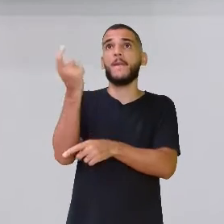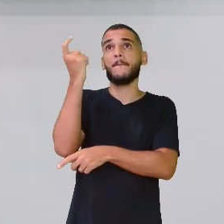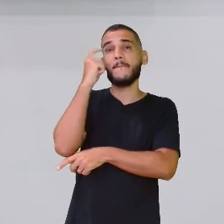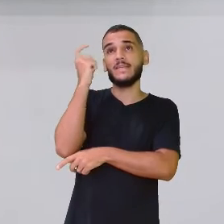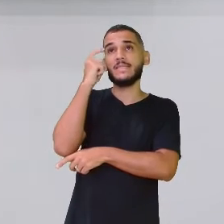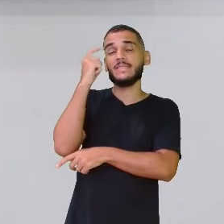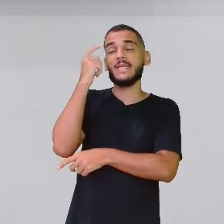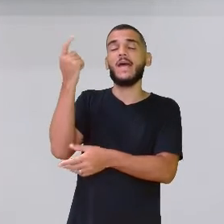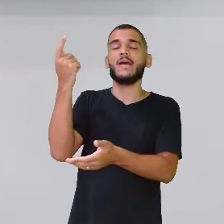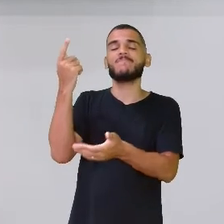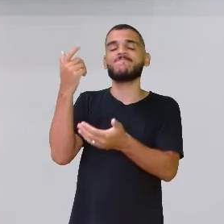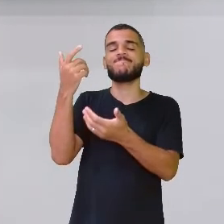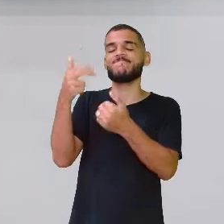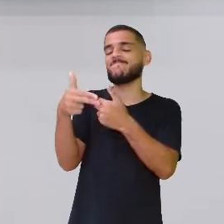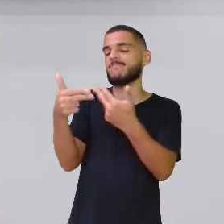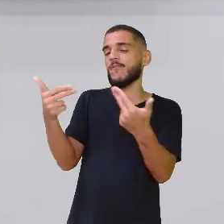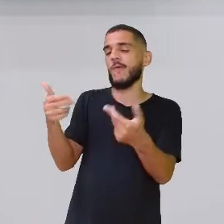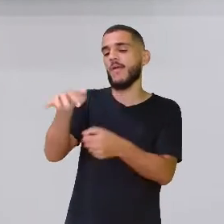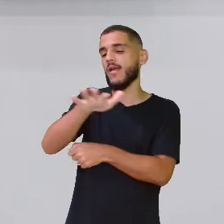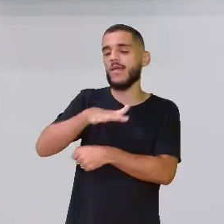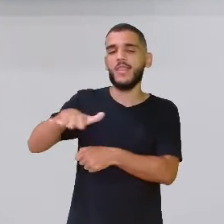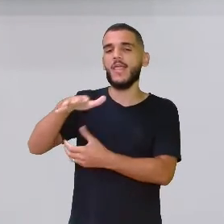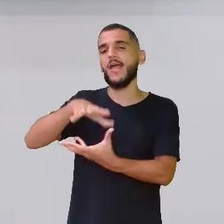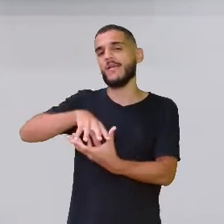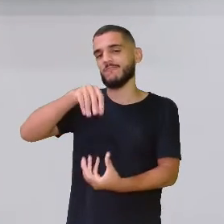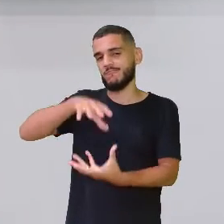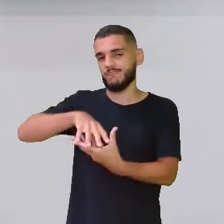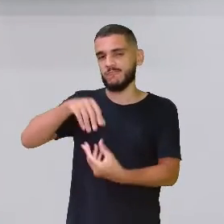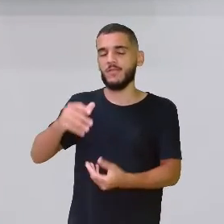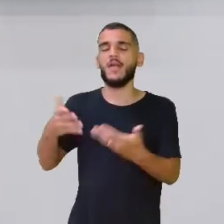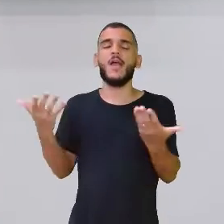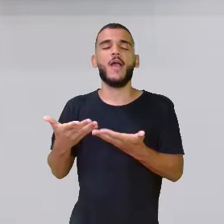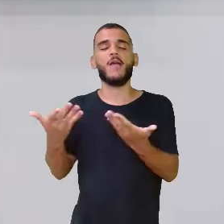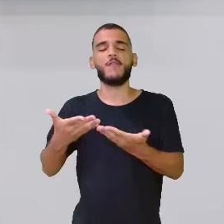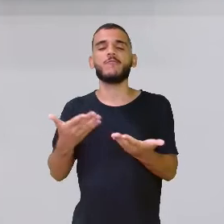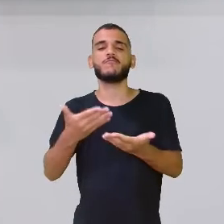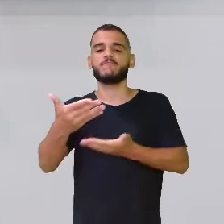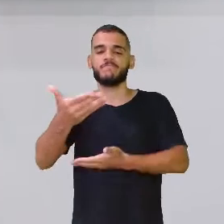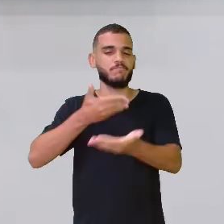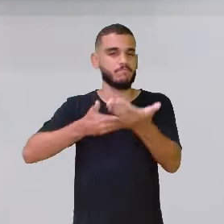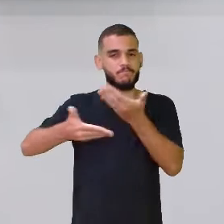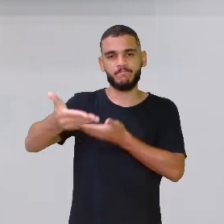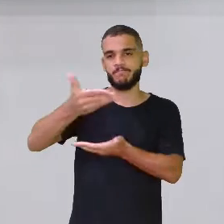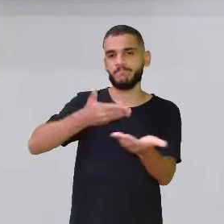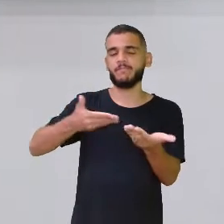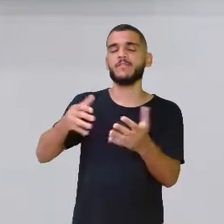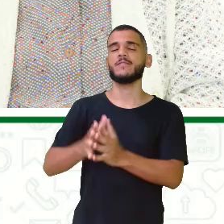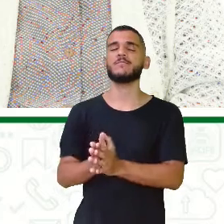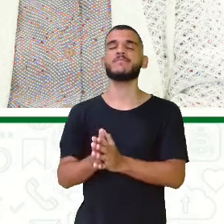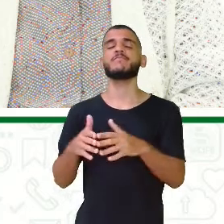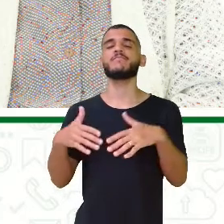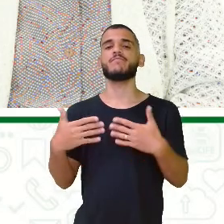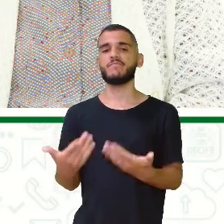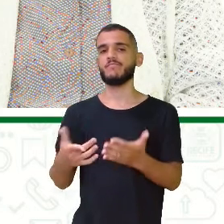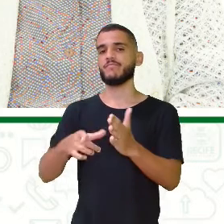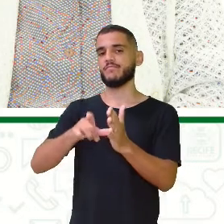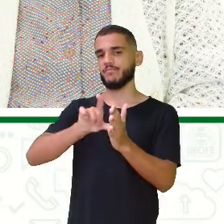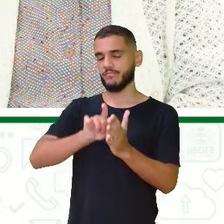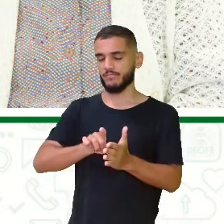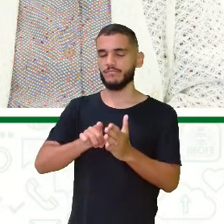as pessoas idosas. Vamos conversar um pouquinho sobre o Estatuto do Idoso. Agora, antes de mais